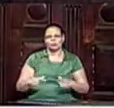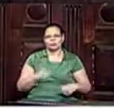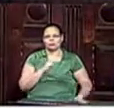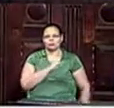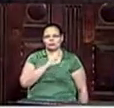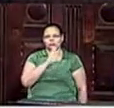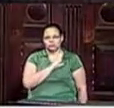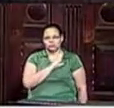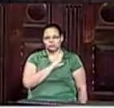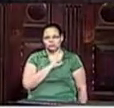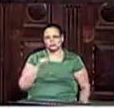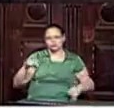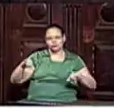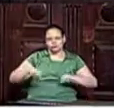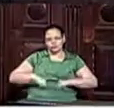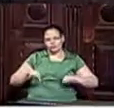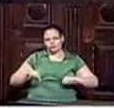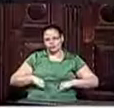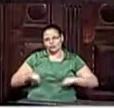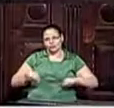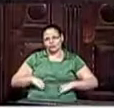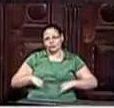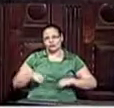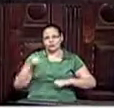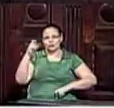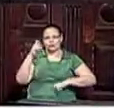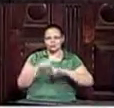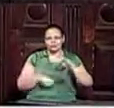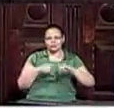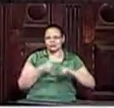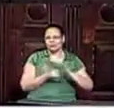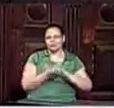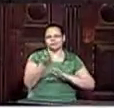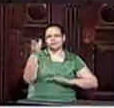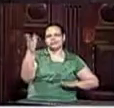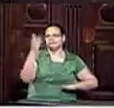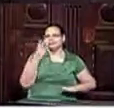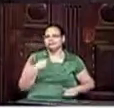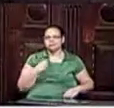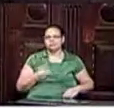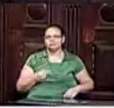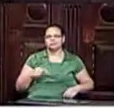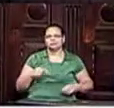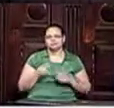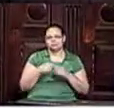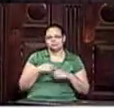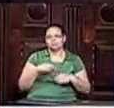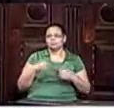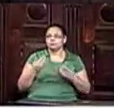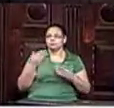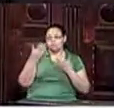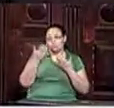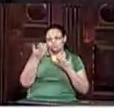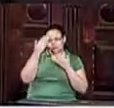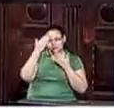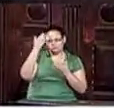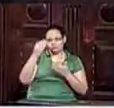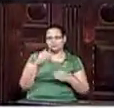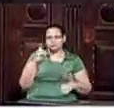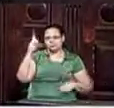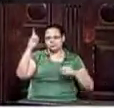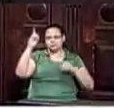Caxias, sofreu um estupro coletivo. Deixo aqui o meu muito obrigado e fiquem com Deus.